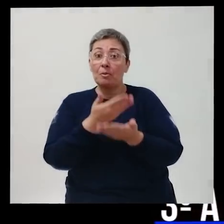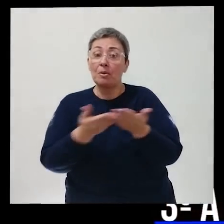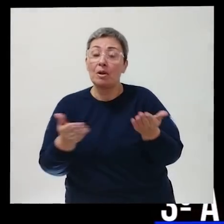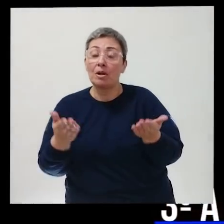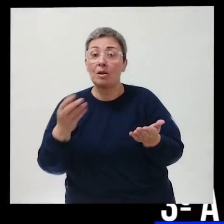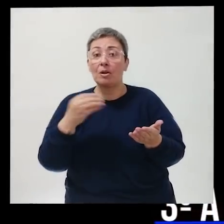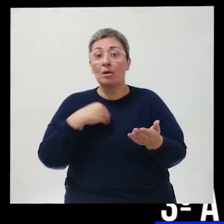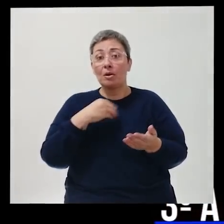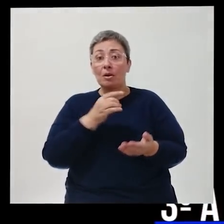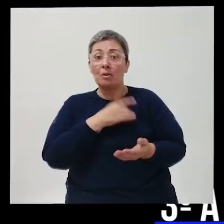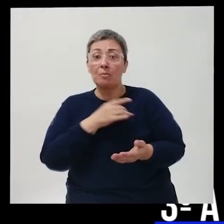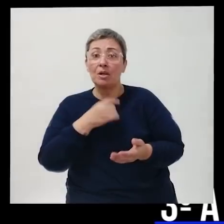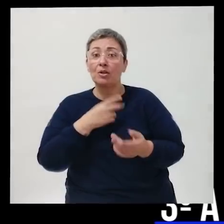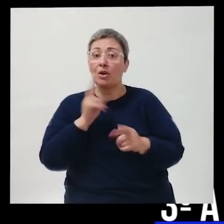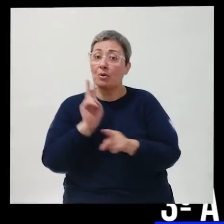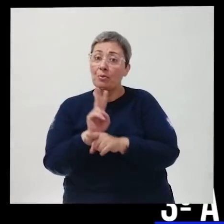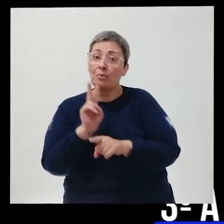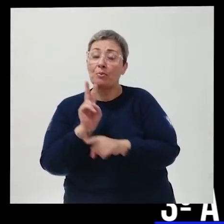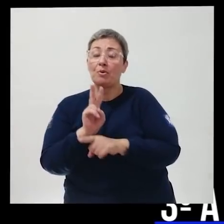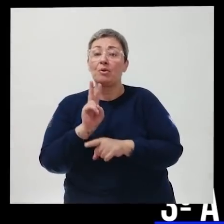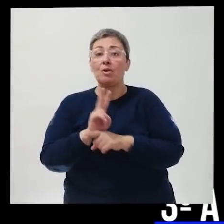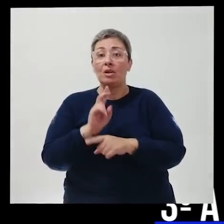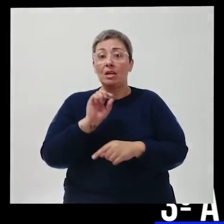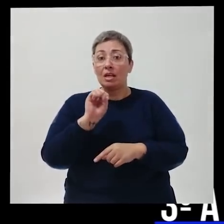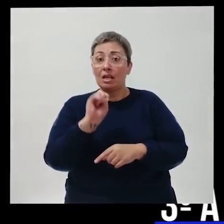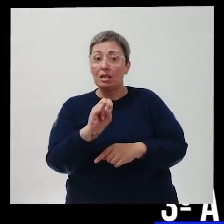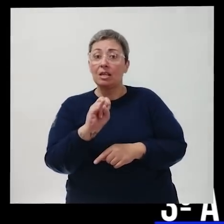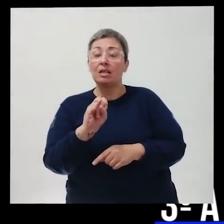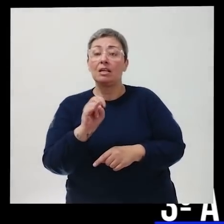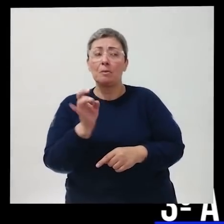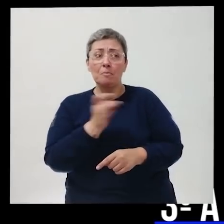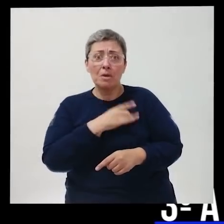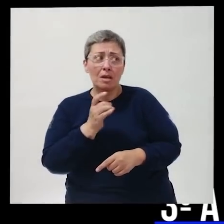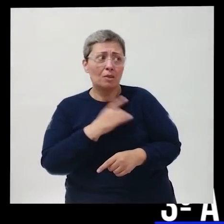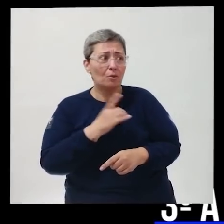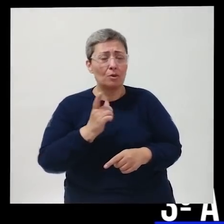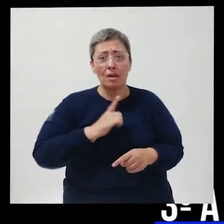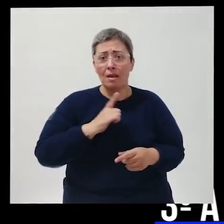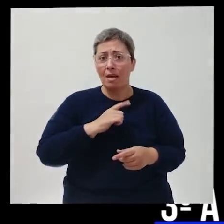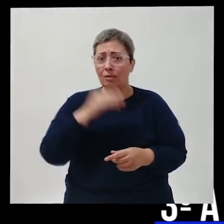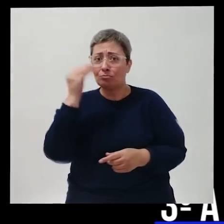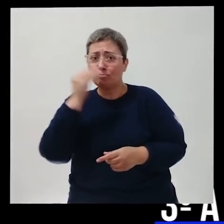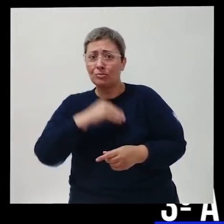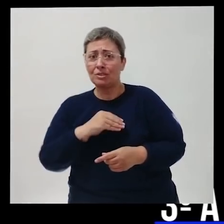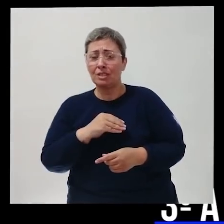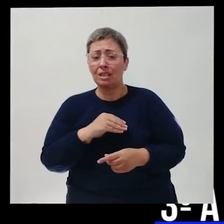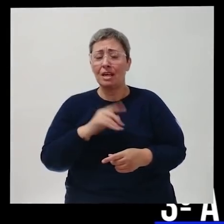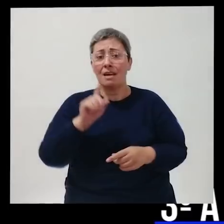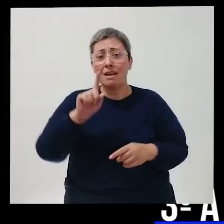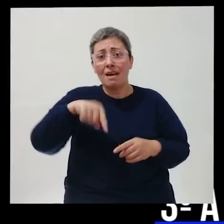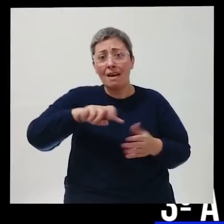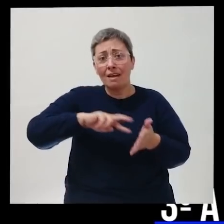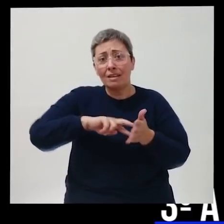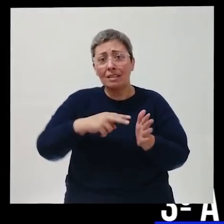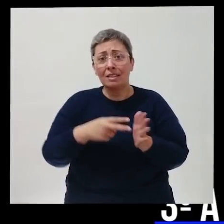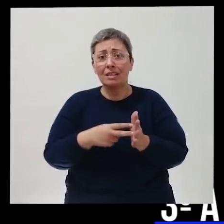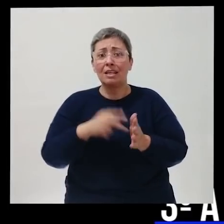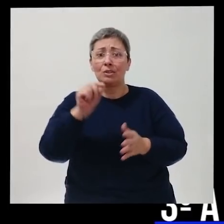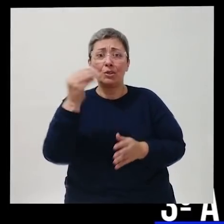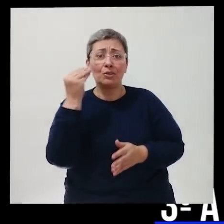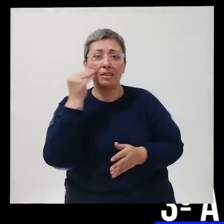é sinal para cuidar. Se há medo de desistir, é sinal